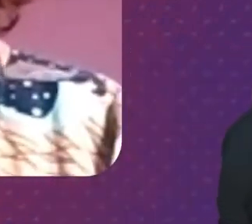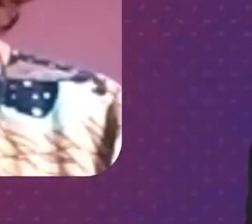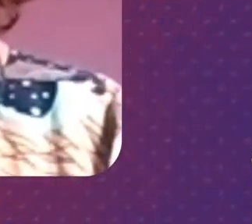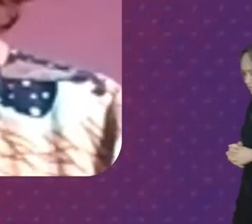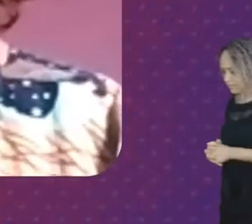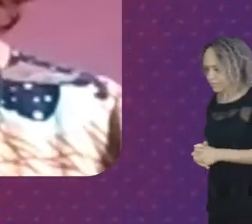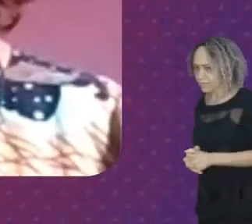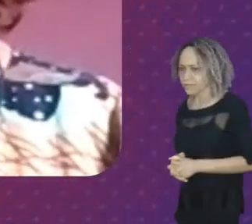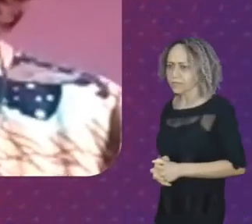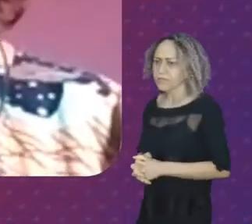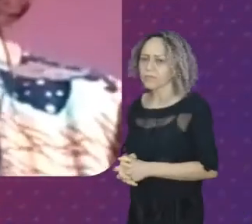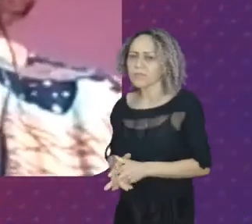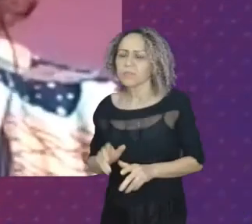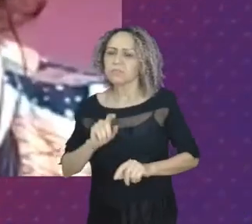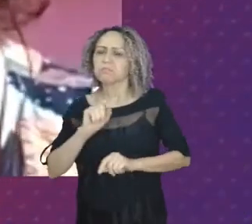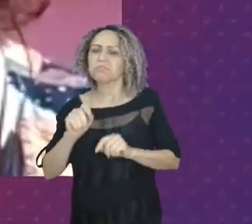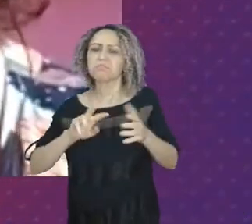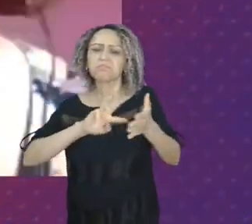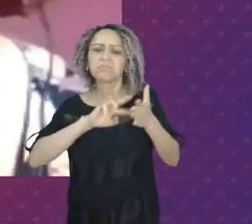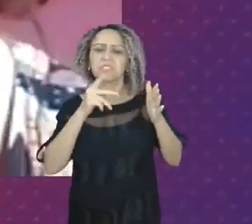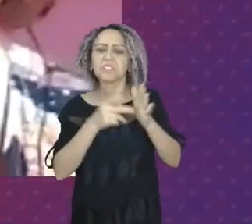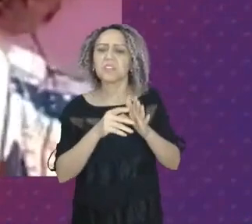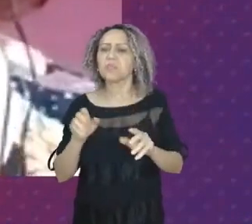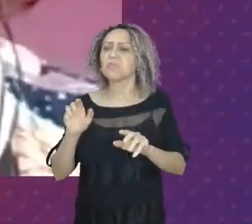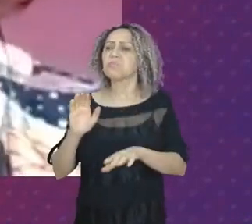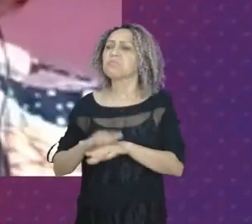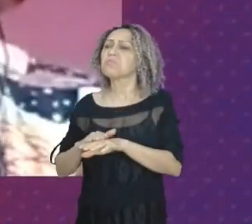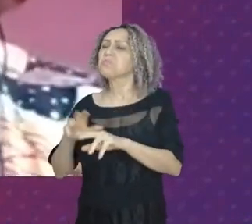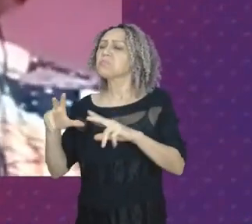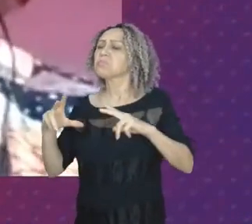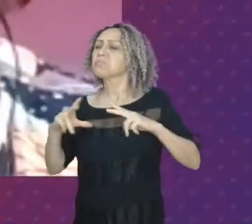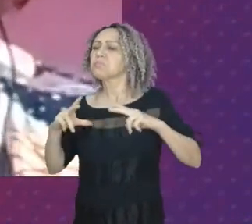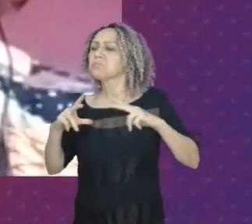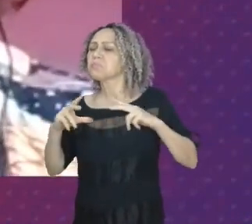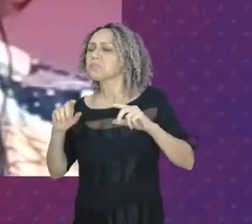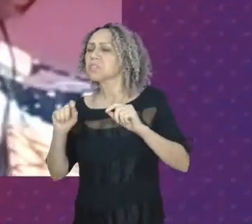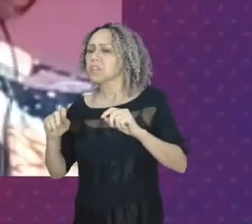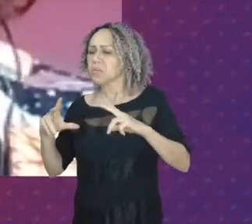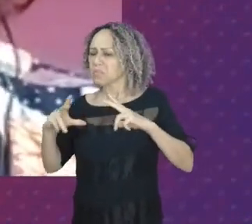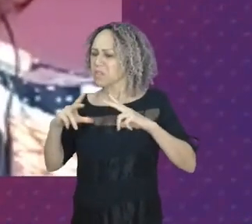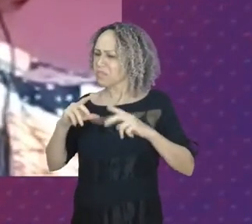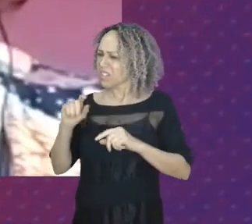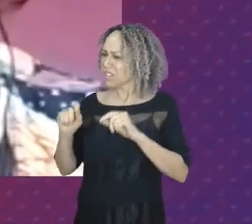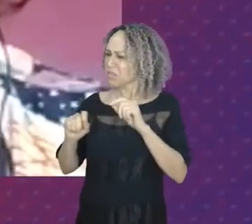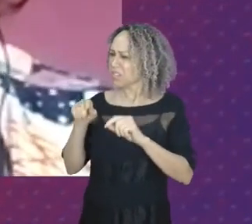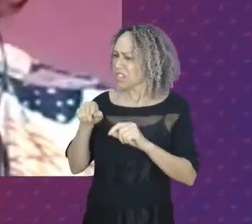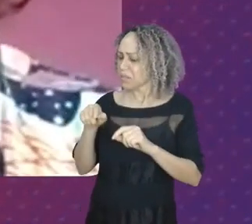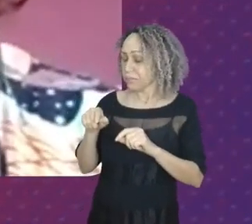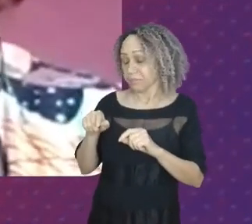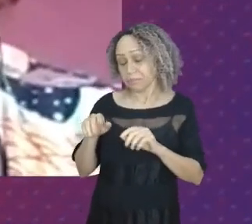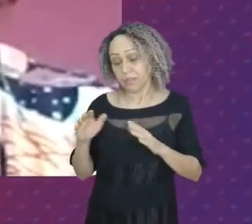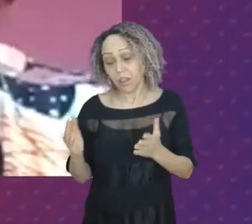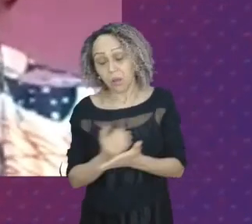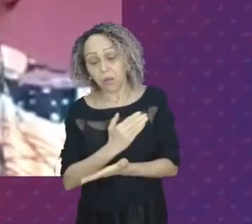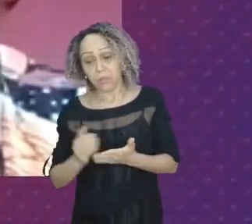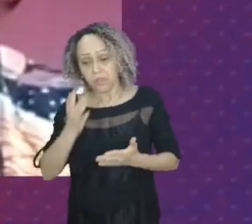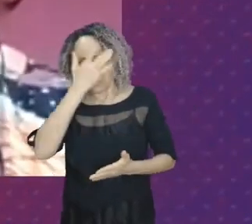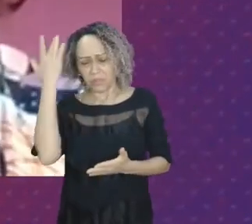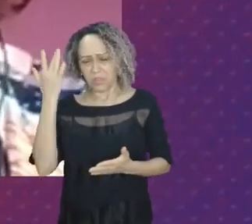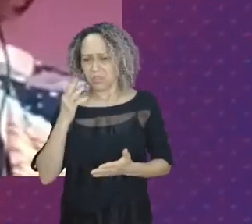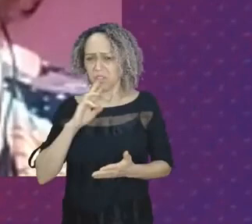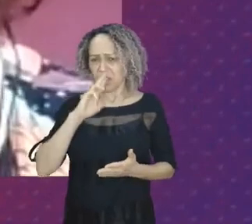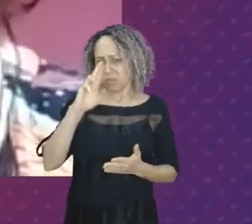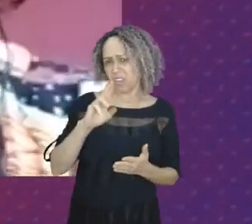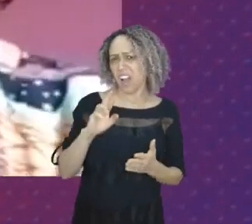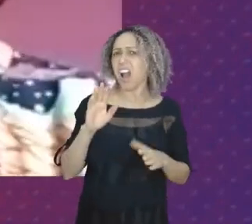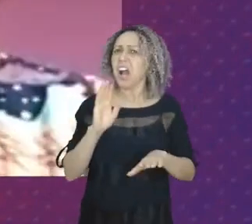é a definição do que é privado. Então, se você perguntar para outras 10 pessoas o que ela entende como privado, algumas pessoas vão dizer que é aquilo que é